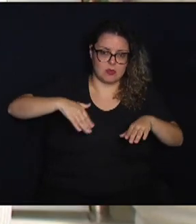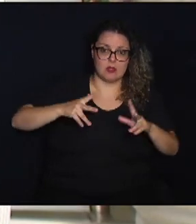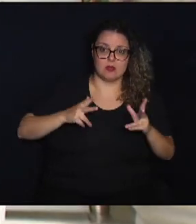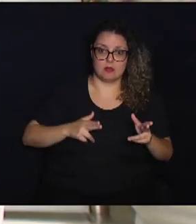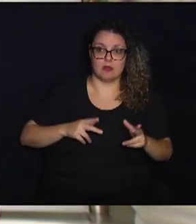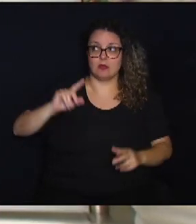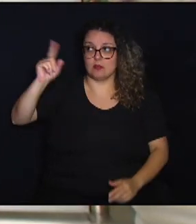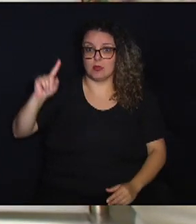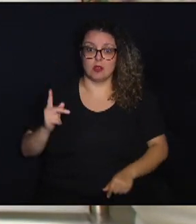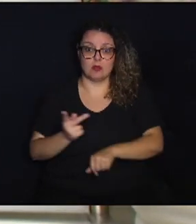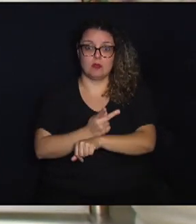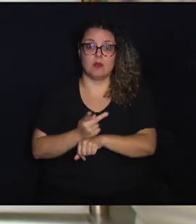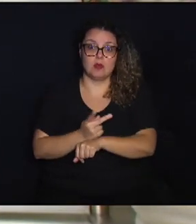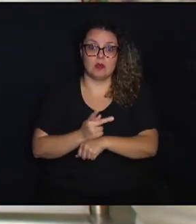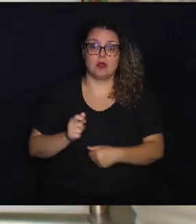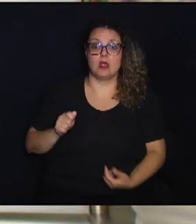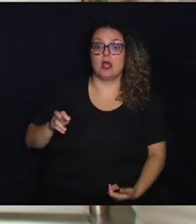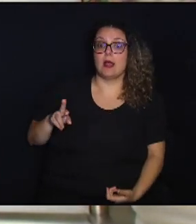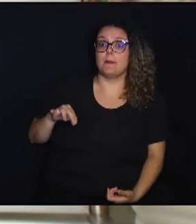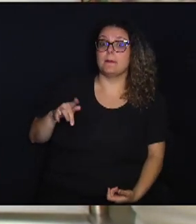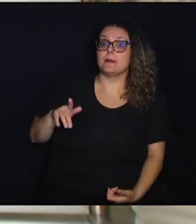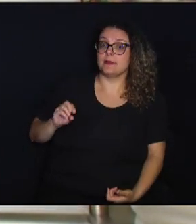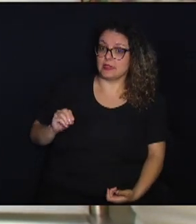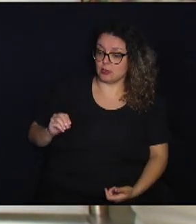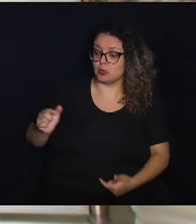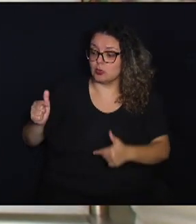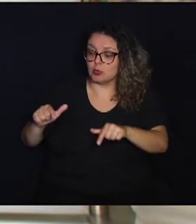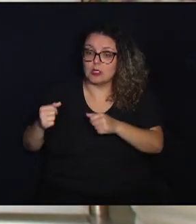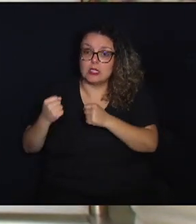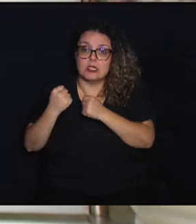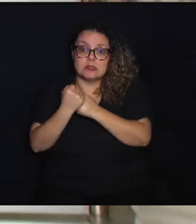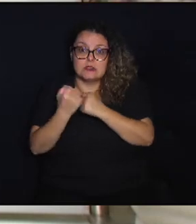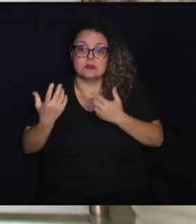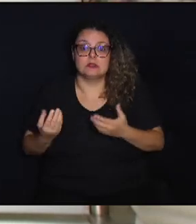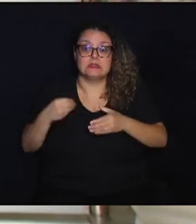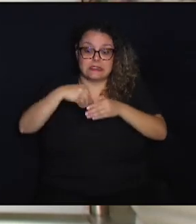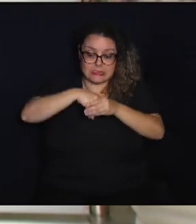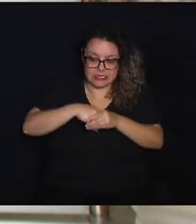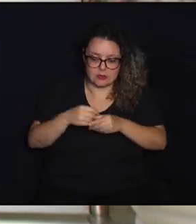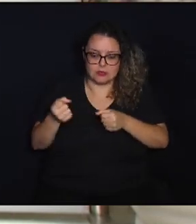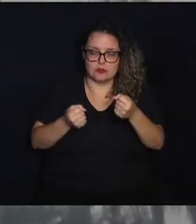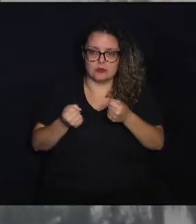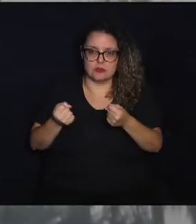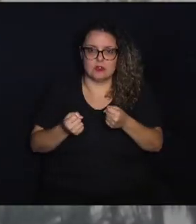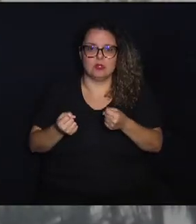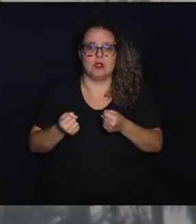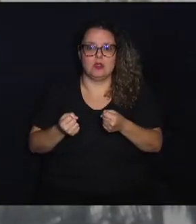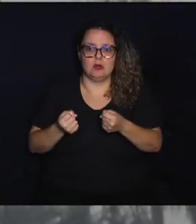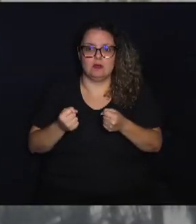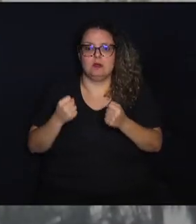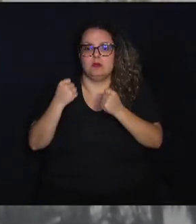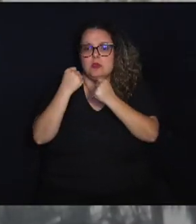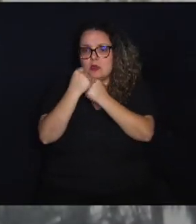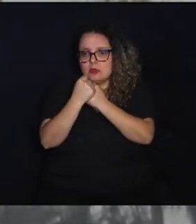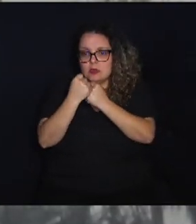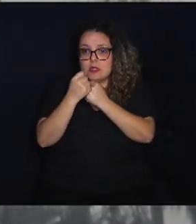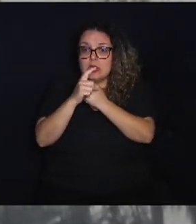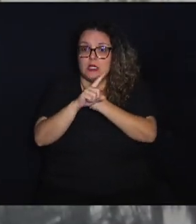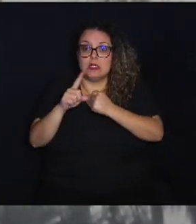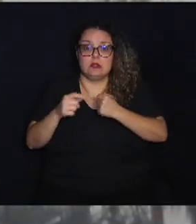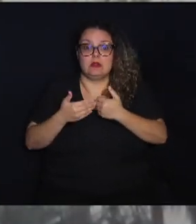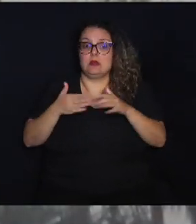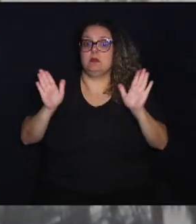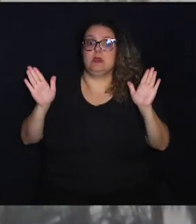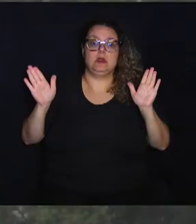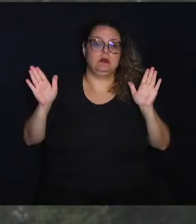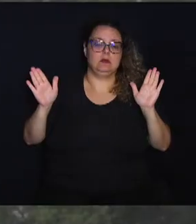procure abrigo, fique num local seguro, dentro do seu carro, dentro de um local onde você fique abrigado, não fique exposto.